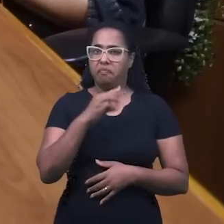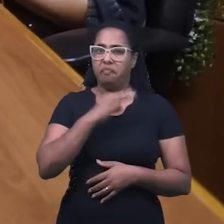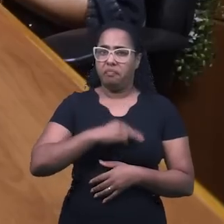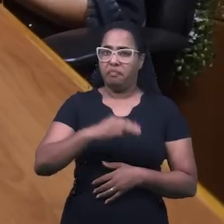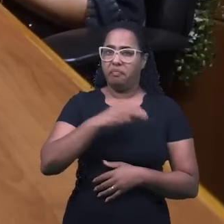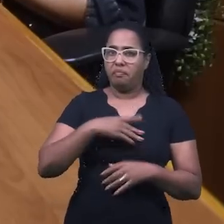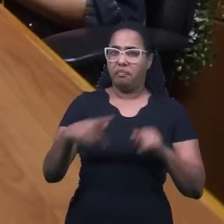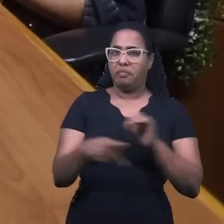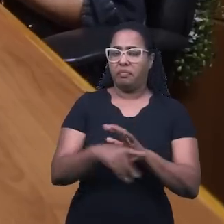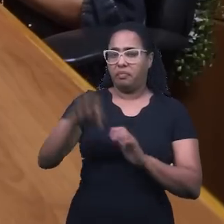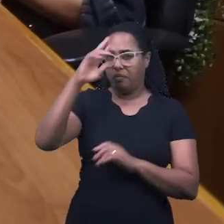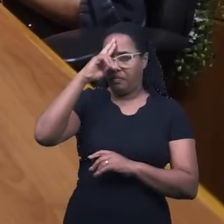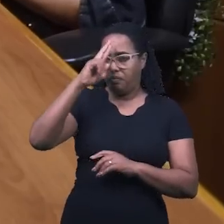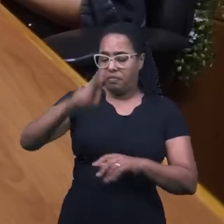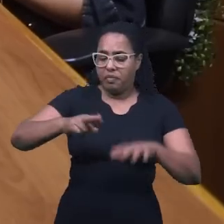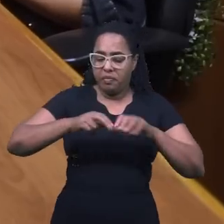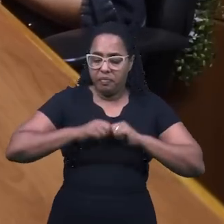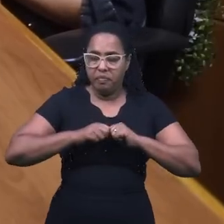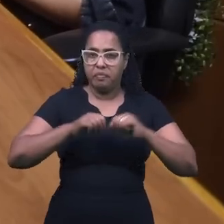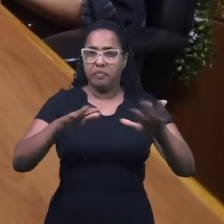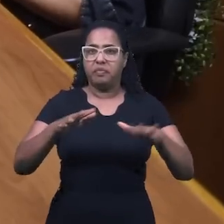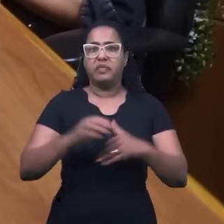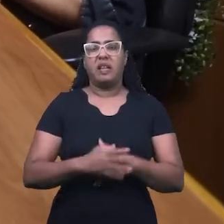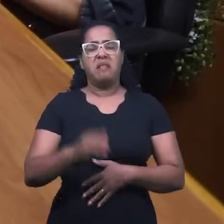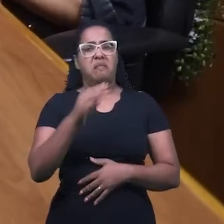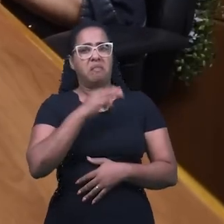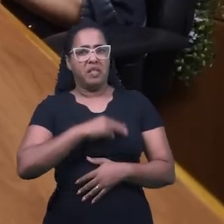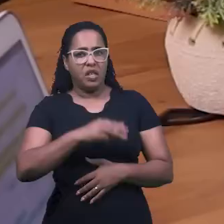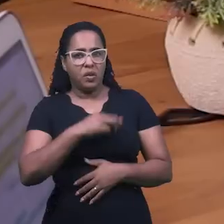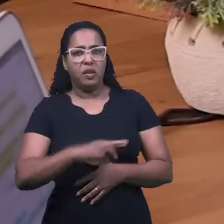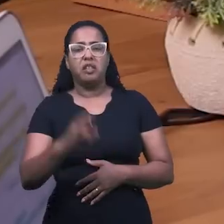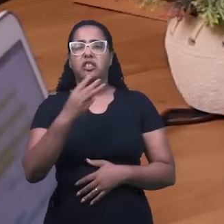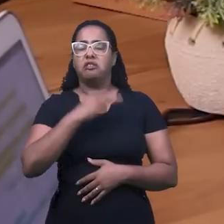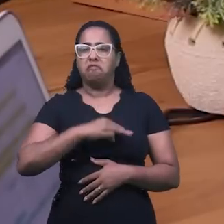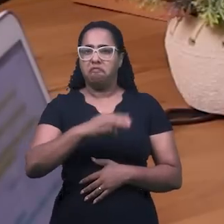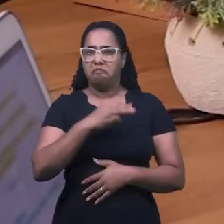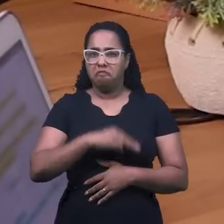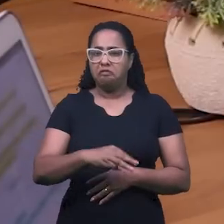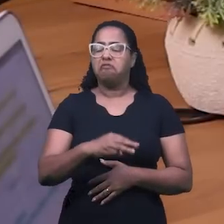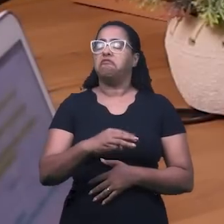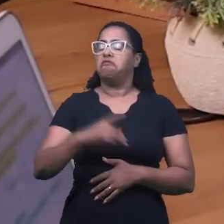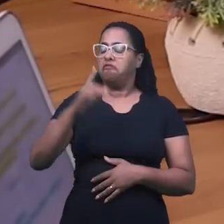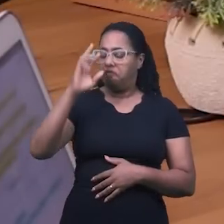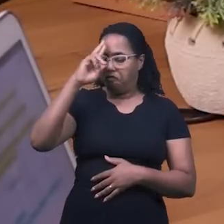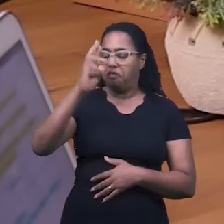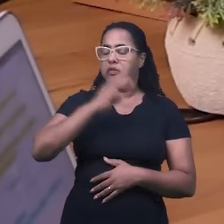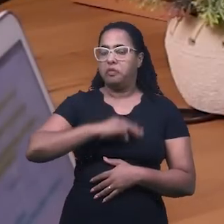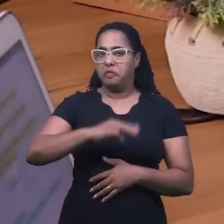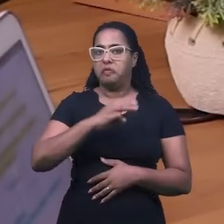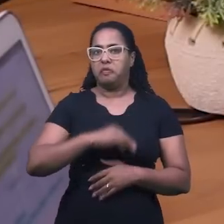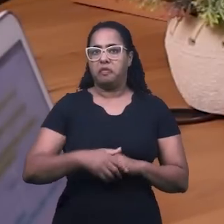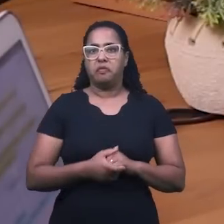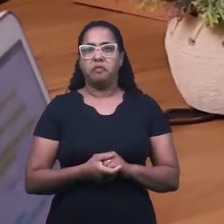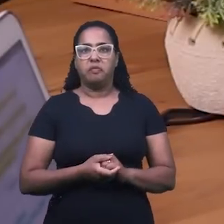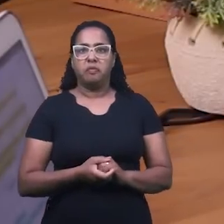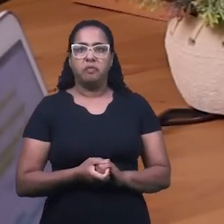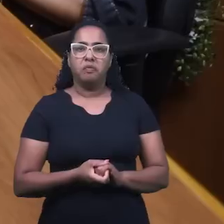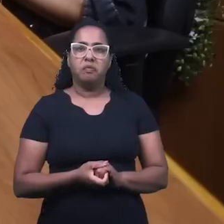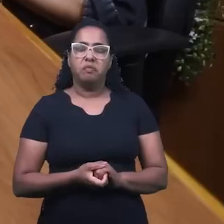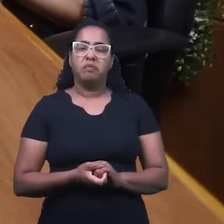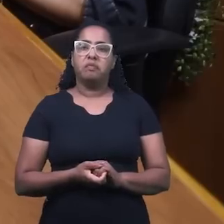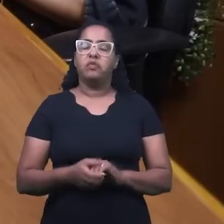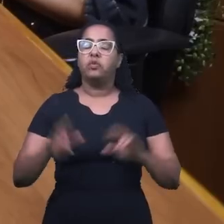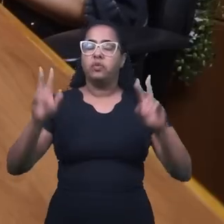é a misericórdia do Senhor sendo estendida sobre nós. Misericórdia, misericórdia sobre misericórdia, é isso aí. É